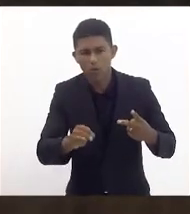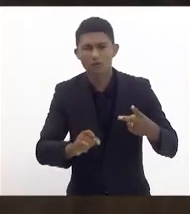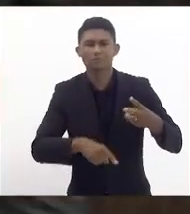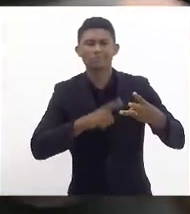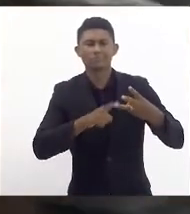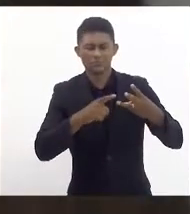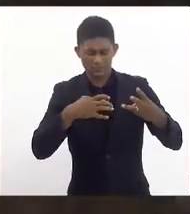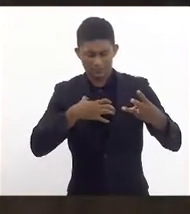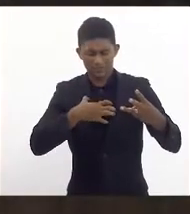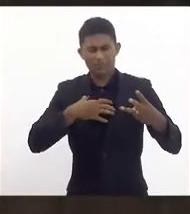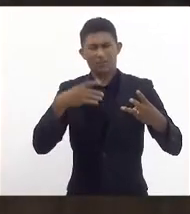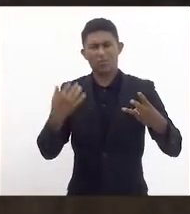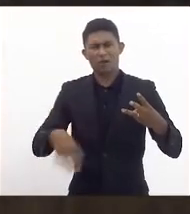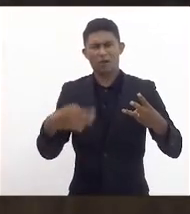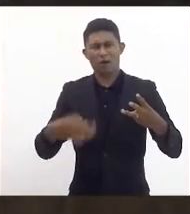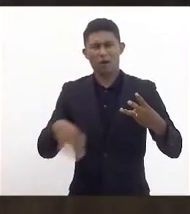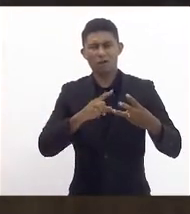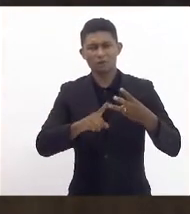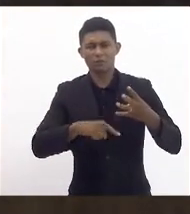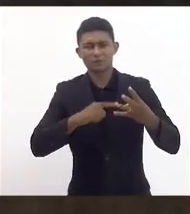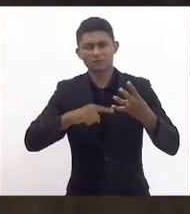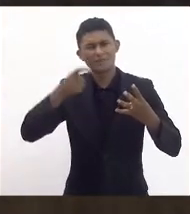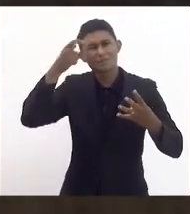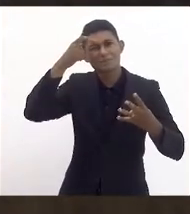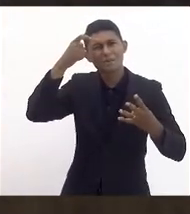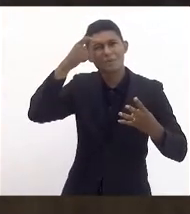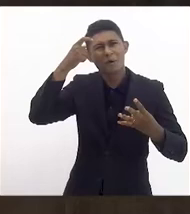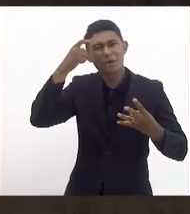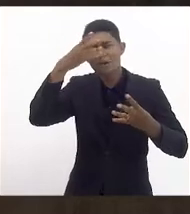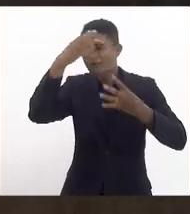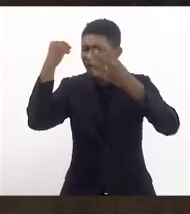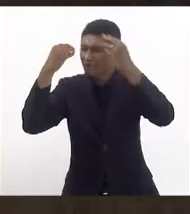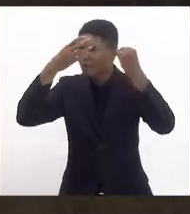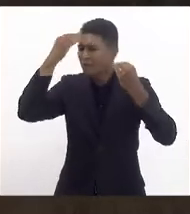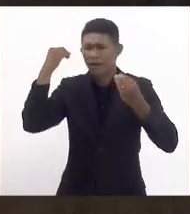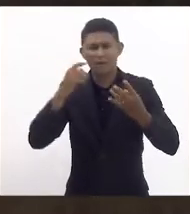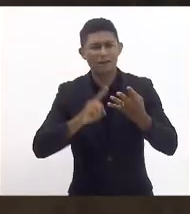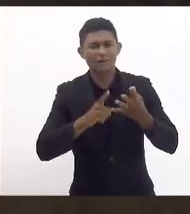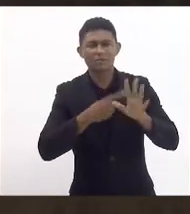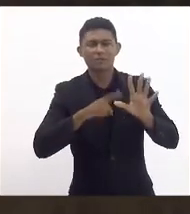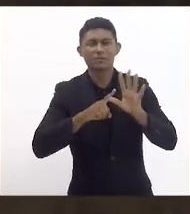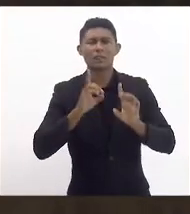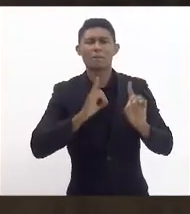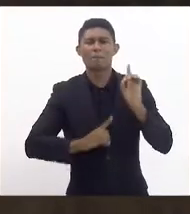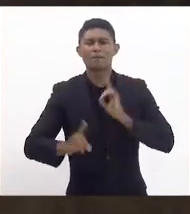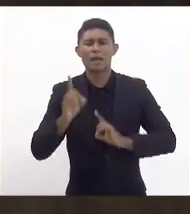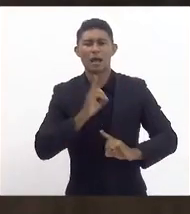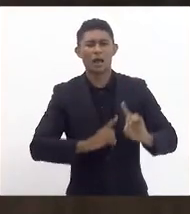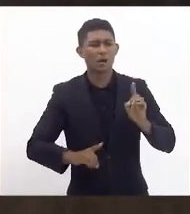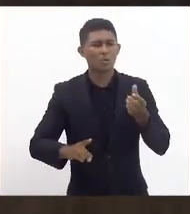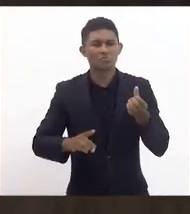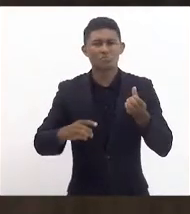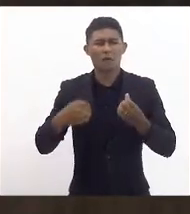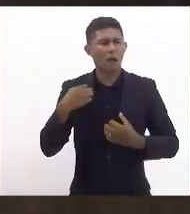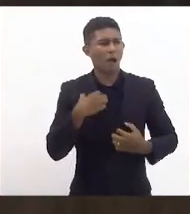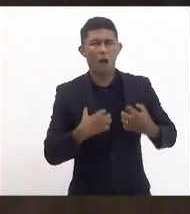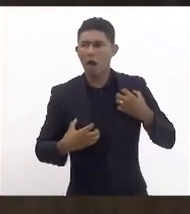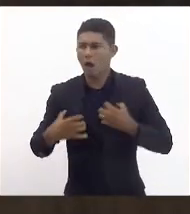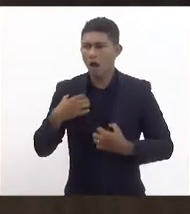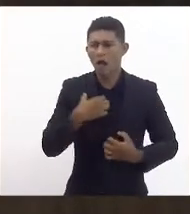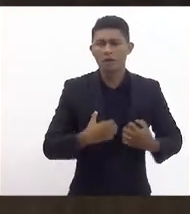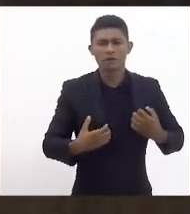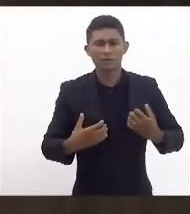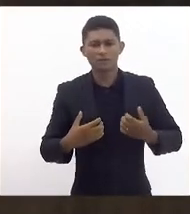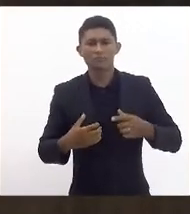cefaleia, falta de memória, perda de olfato, paladar, depressão, ansiedade, cansaço físico, dentre